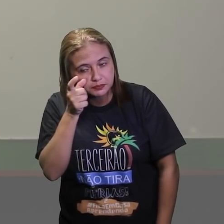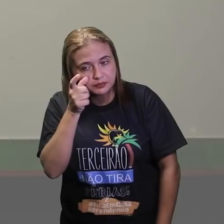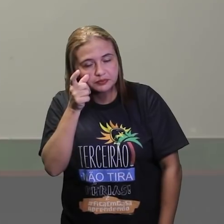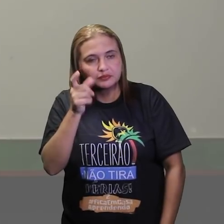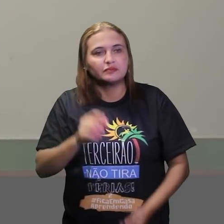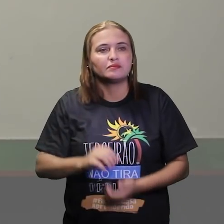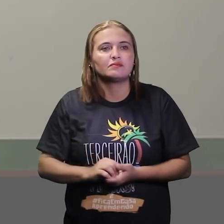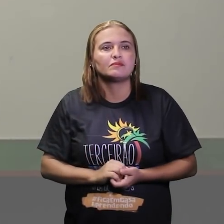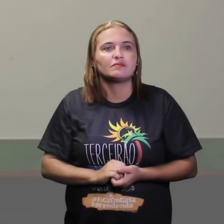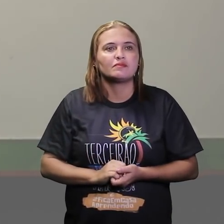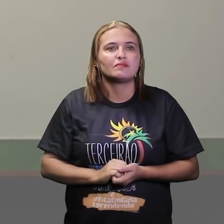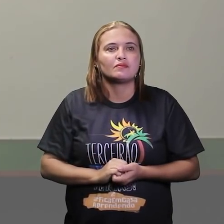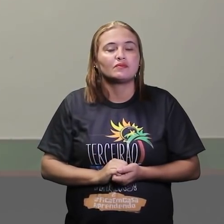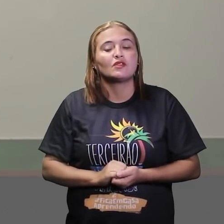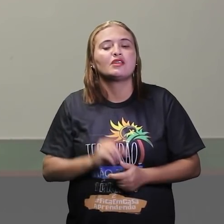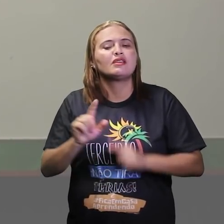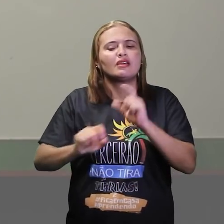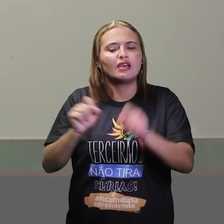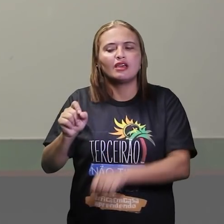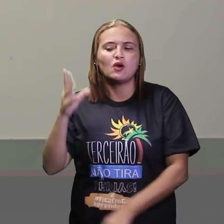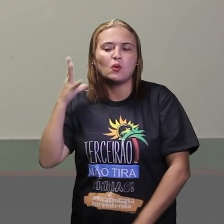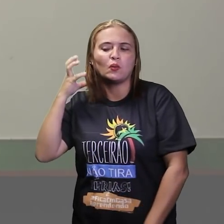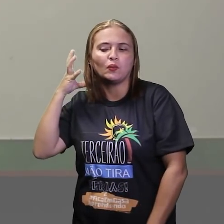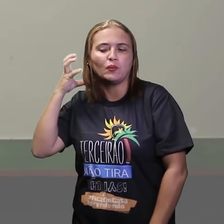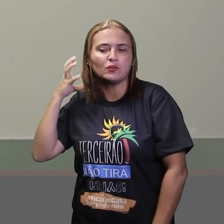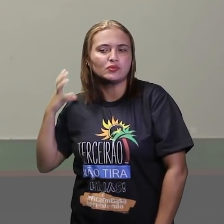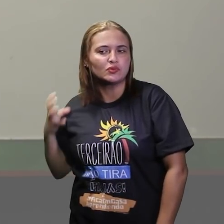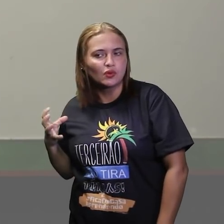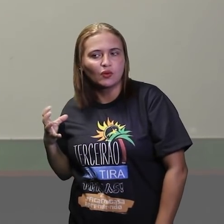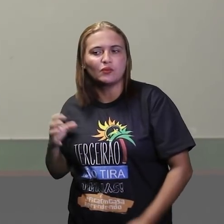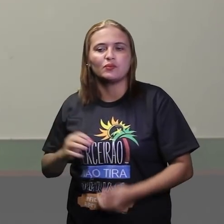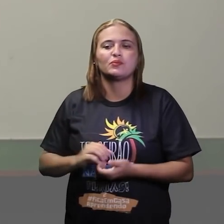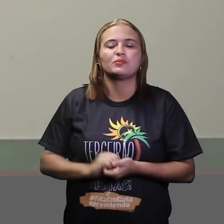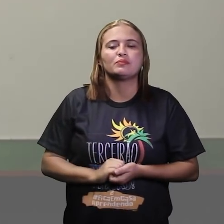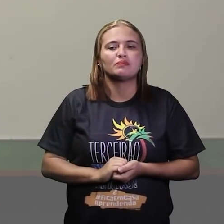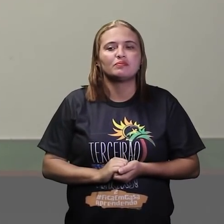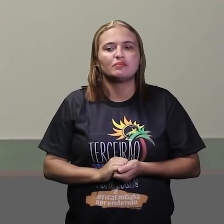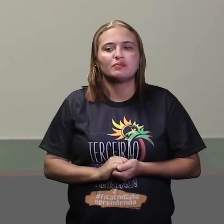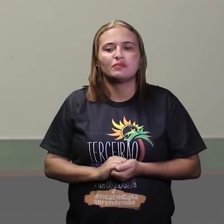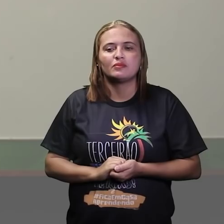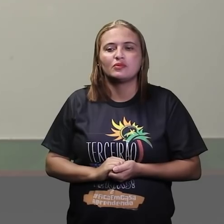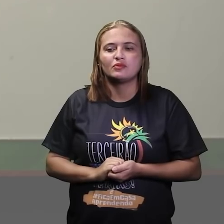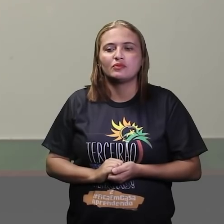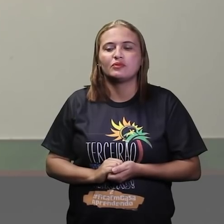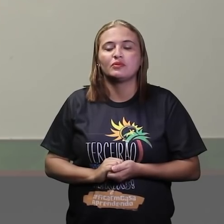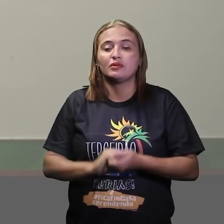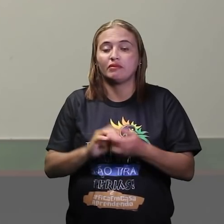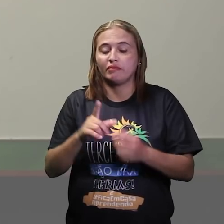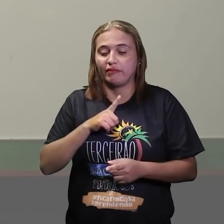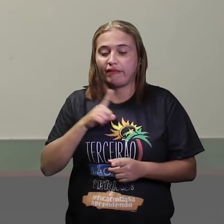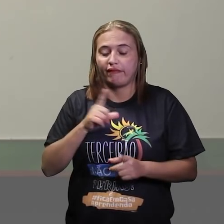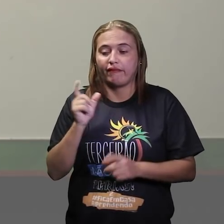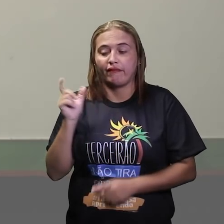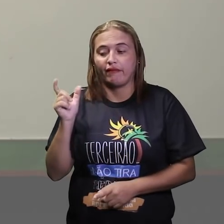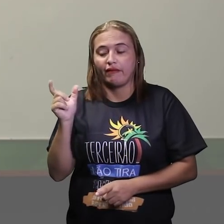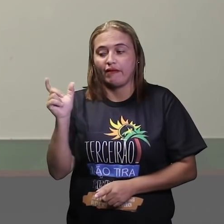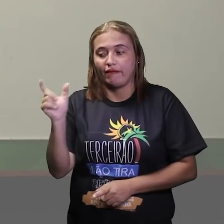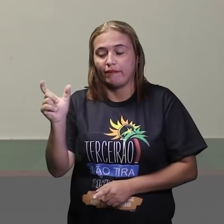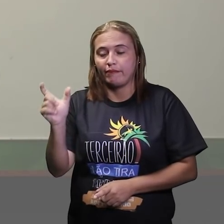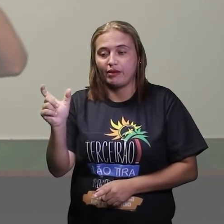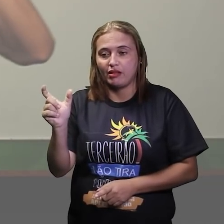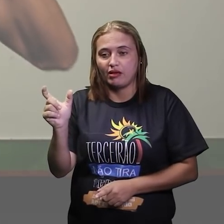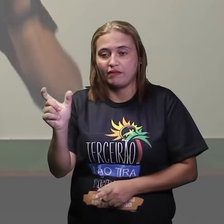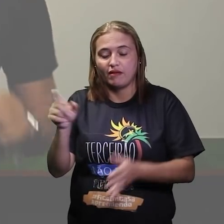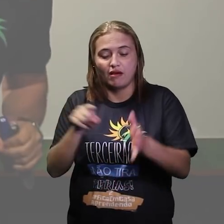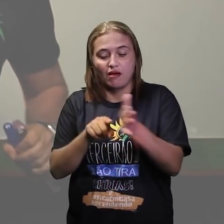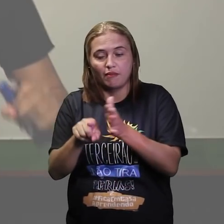vai lutar com ele, que é Rousseau. Nesta questão sobre Rousseau aqui, fica bem emblemático o sistema. Se vocês pegarem aí a questão, ela